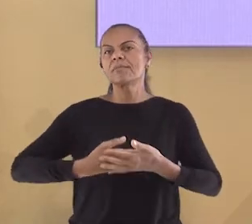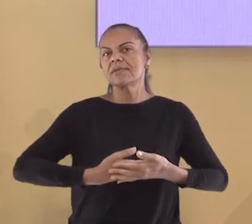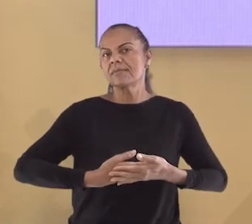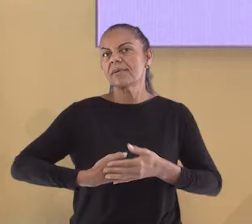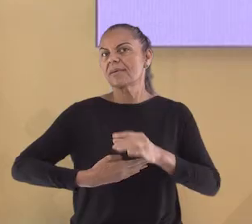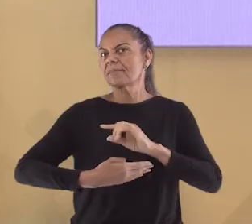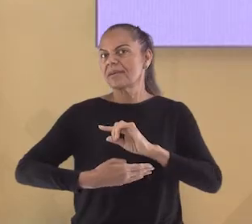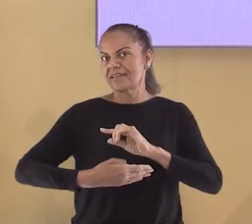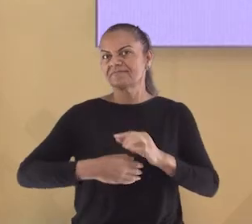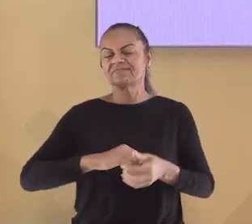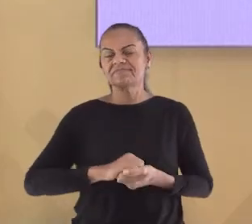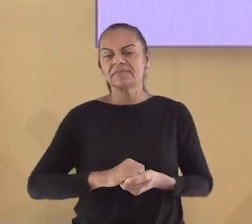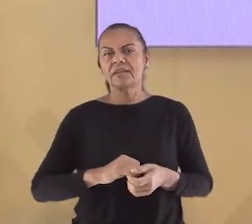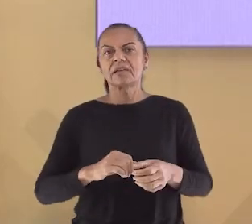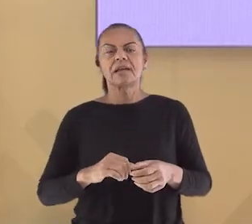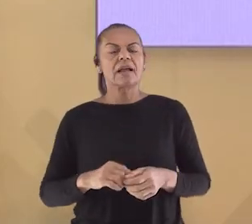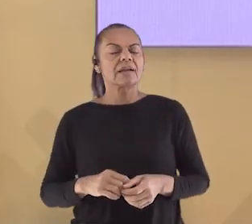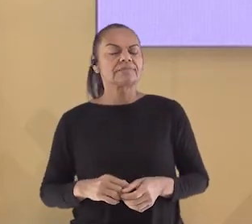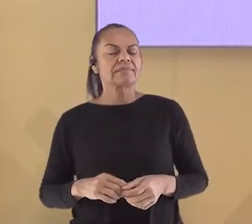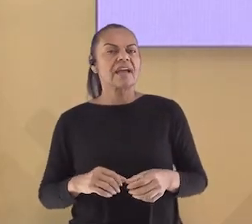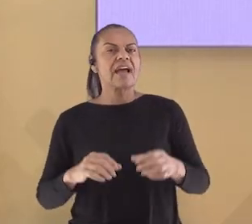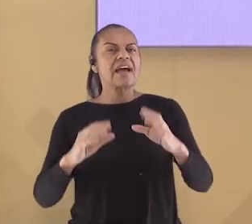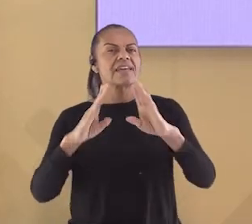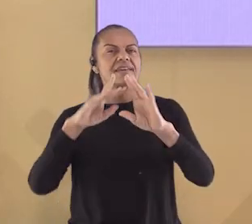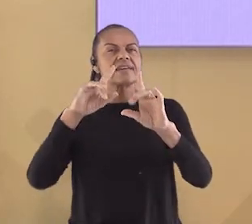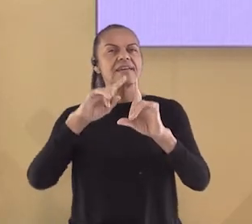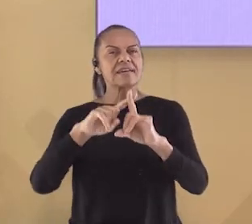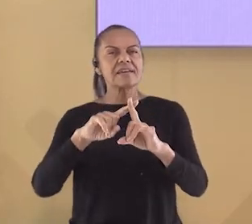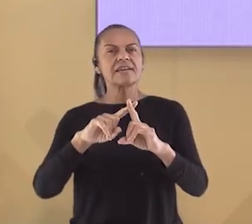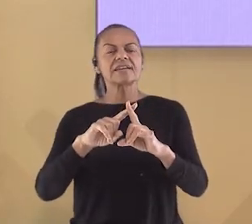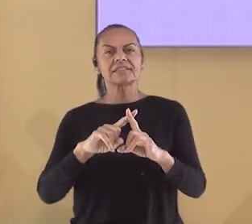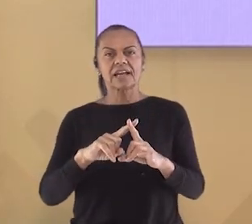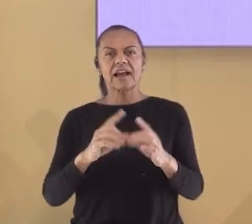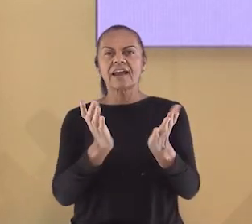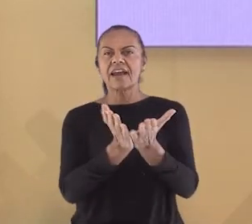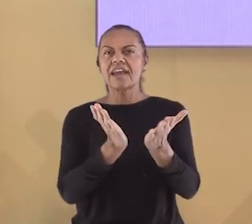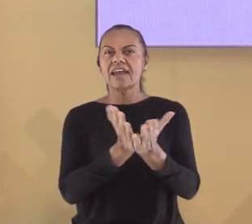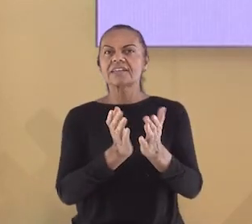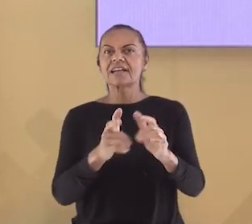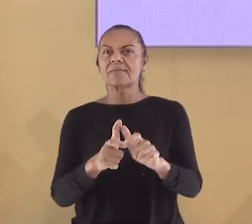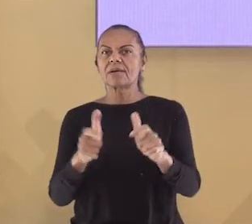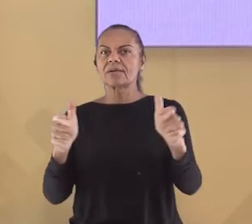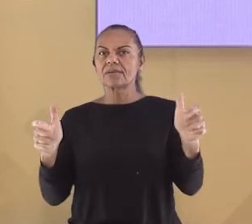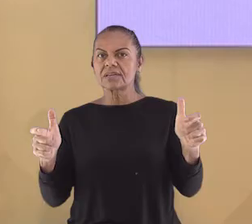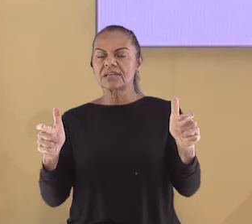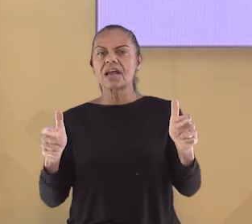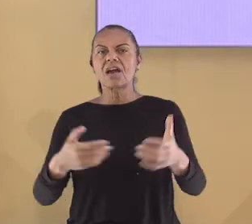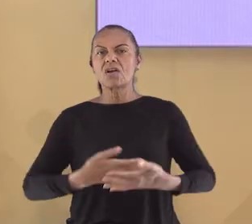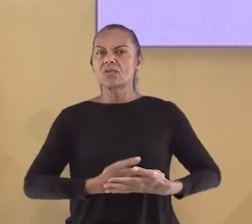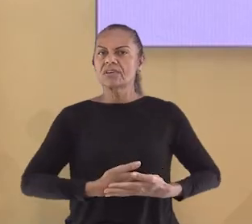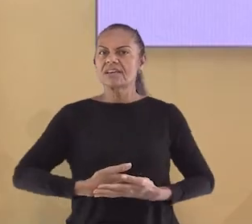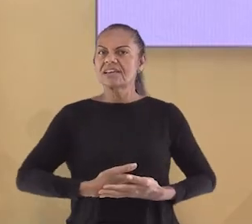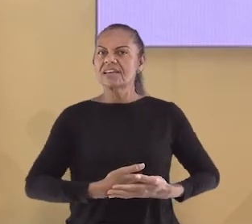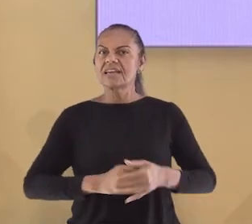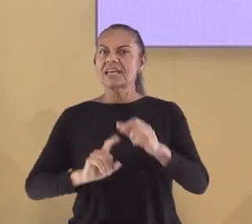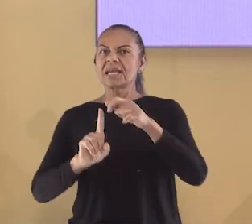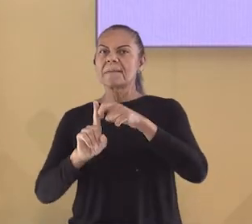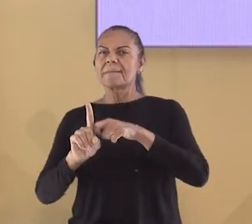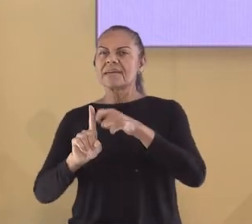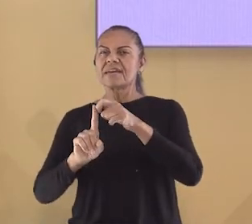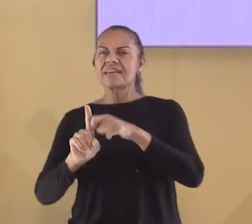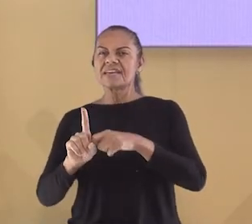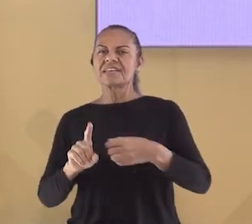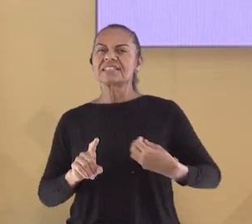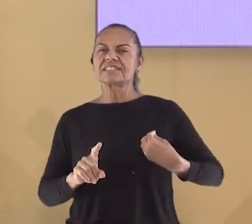Na maioria das igrejas evangélicas, o bebê é apresentado à igreja nos primeiros meses de vida, lembrando